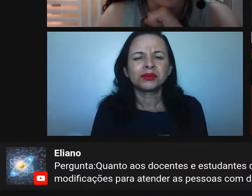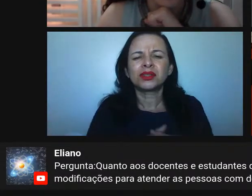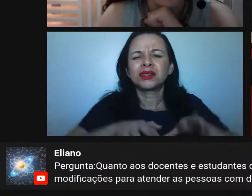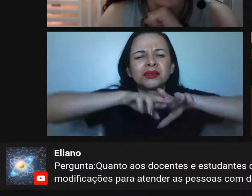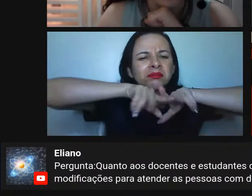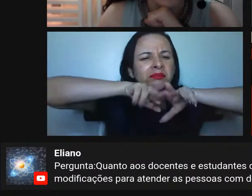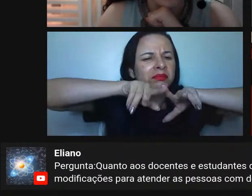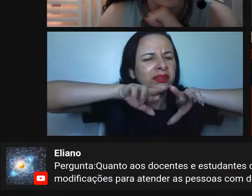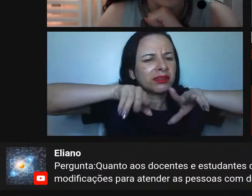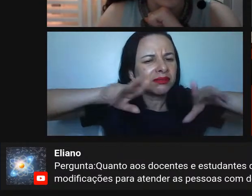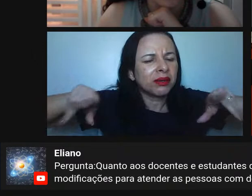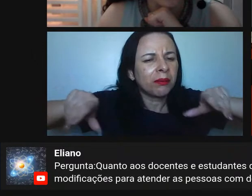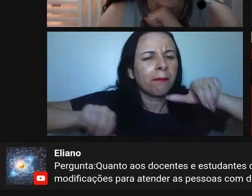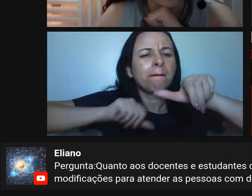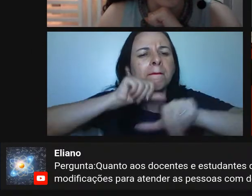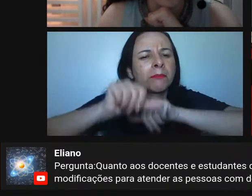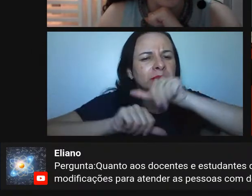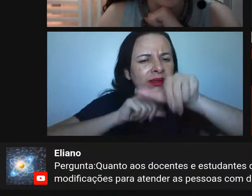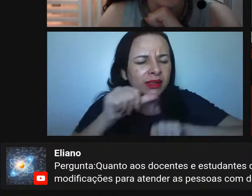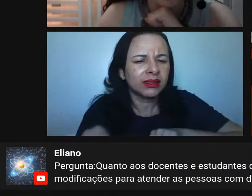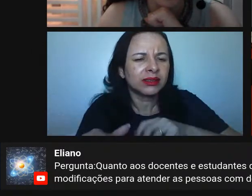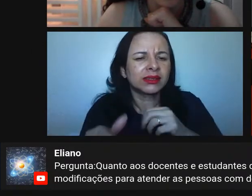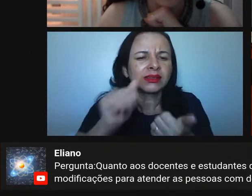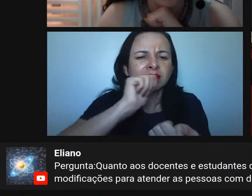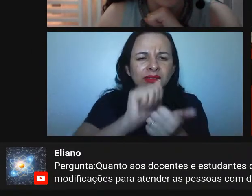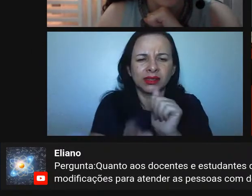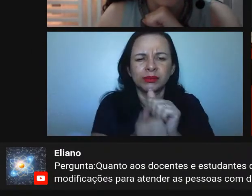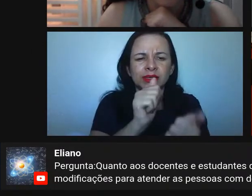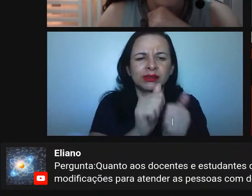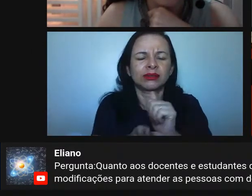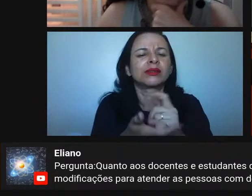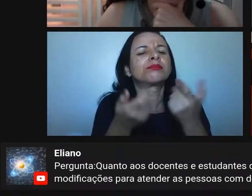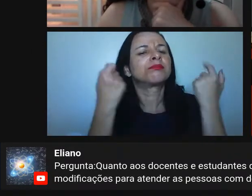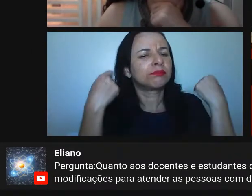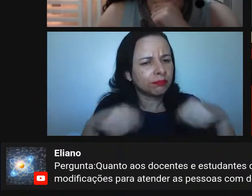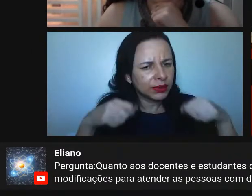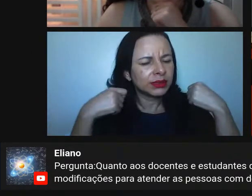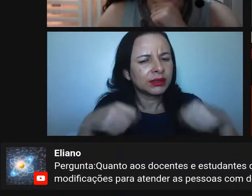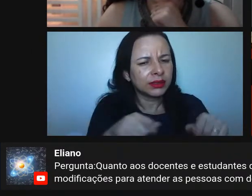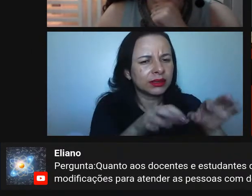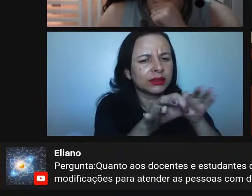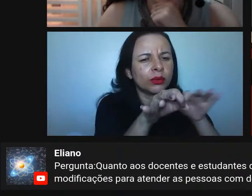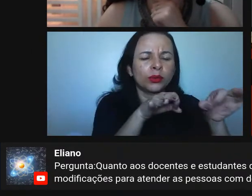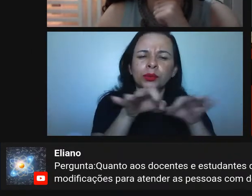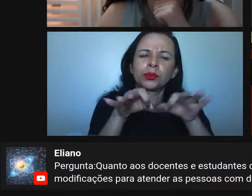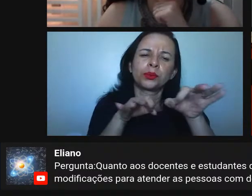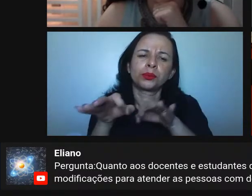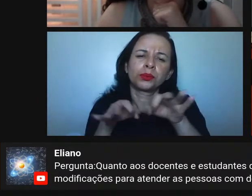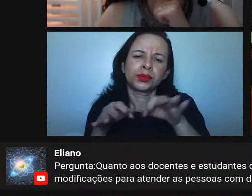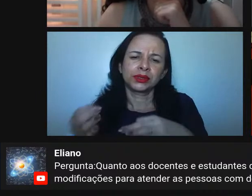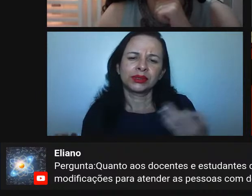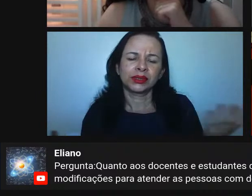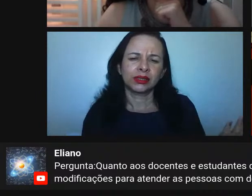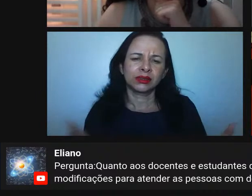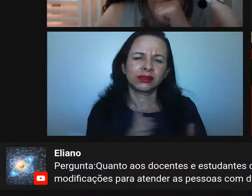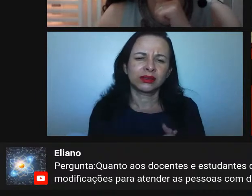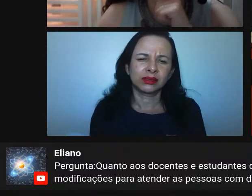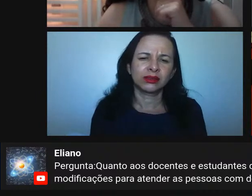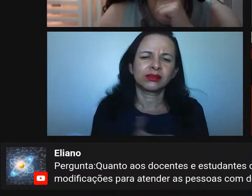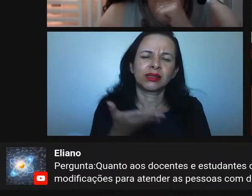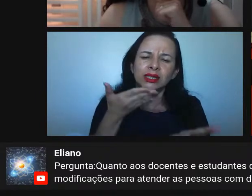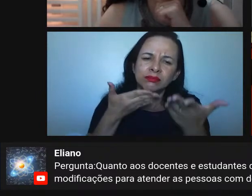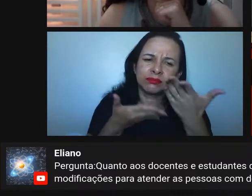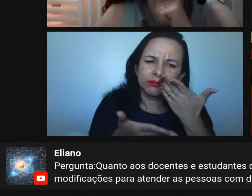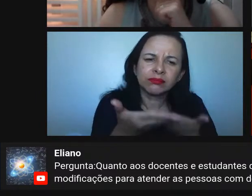mudanças e adaptações que precisarão ser realizadas é lógico né nossas